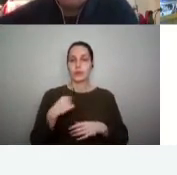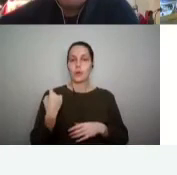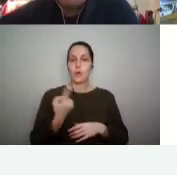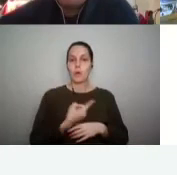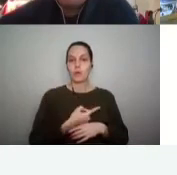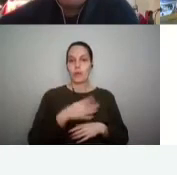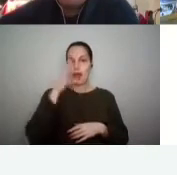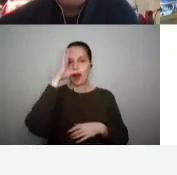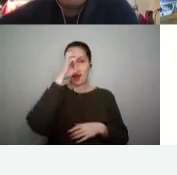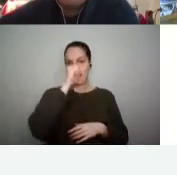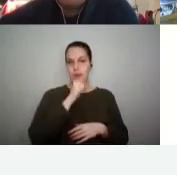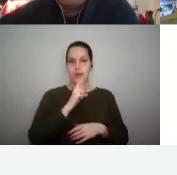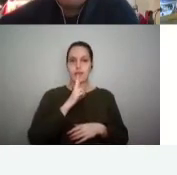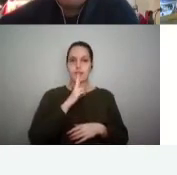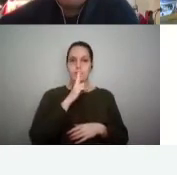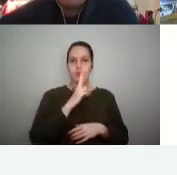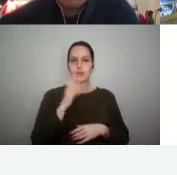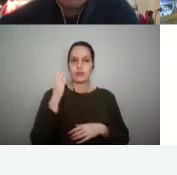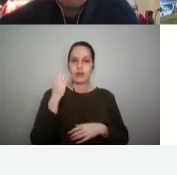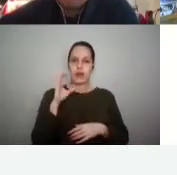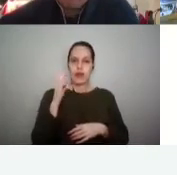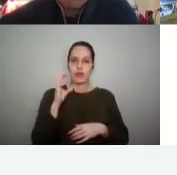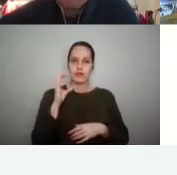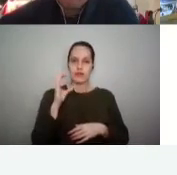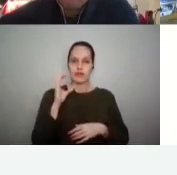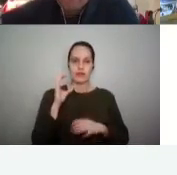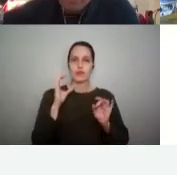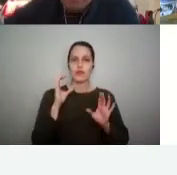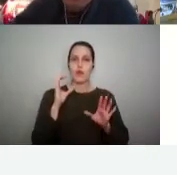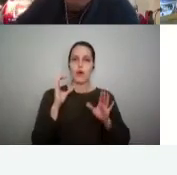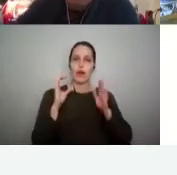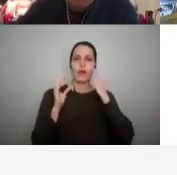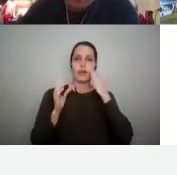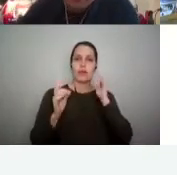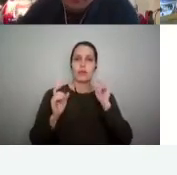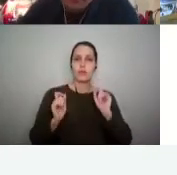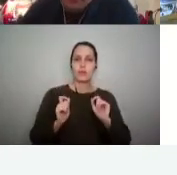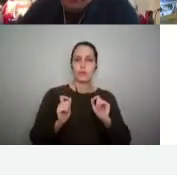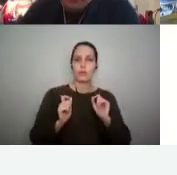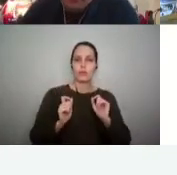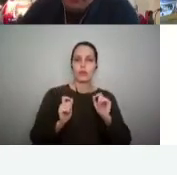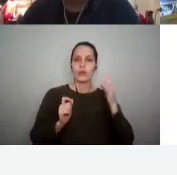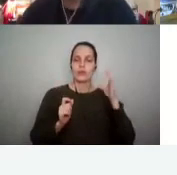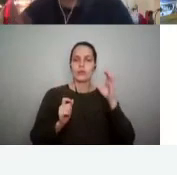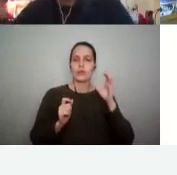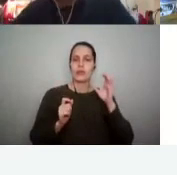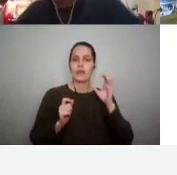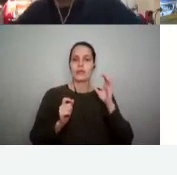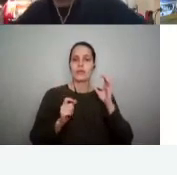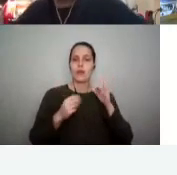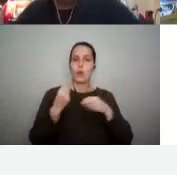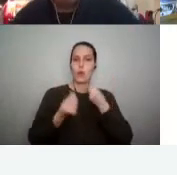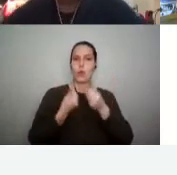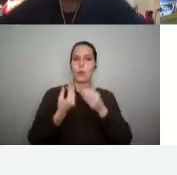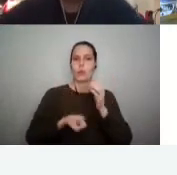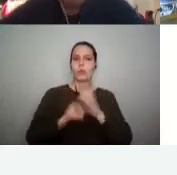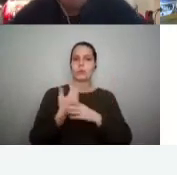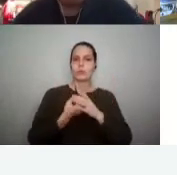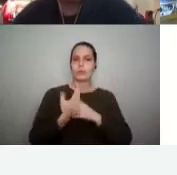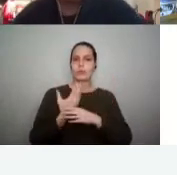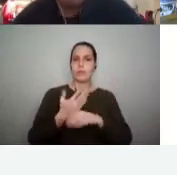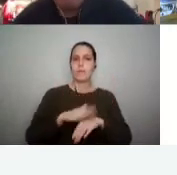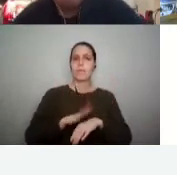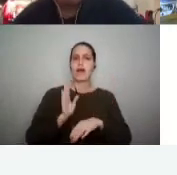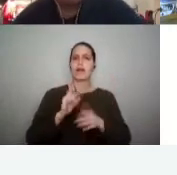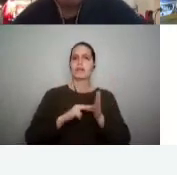ciência, se a gente entendesse como é que ela foi produzida, teria muito mais sentido. Muito mais sentido,